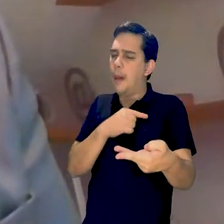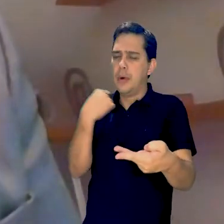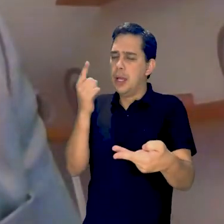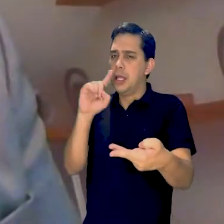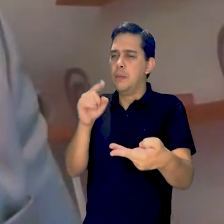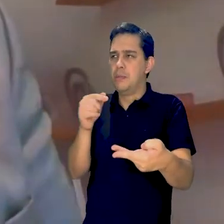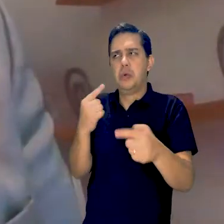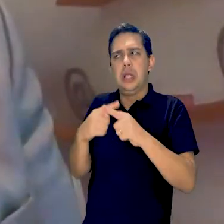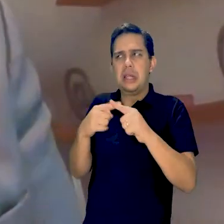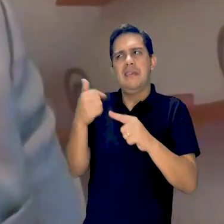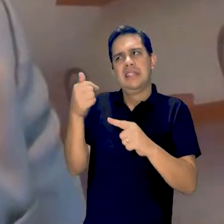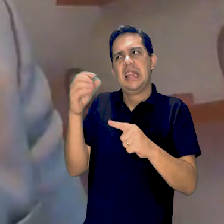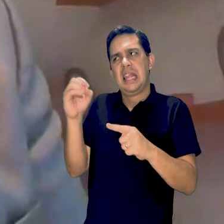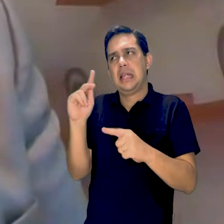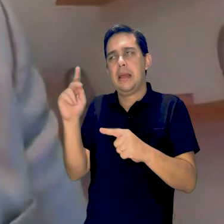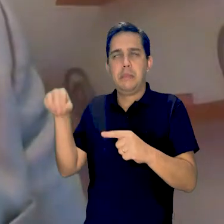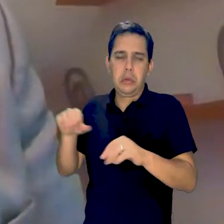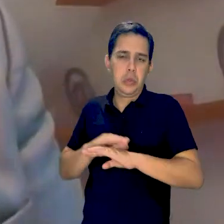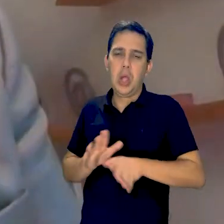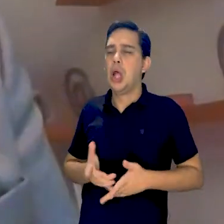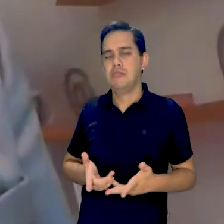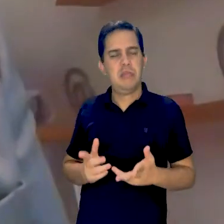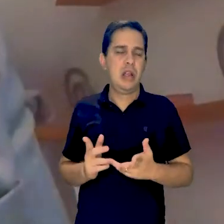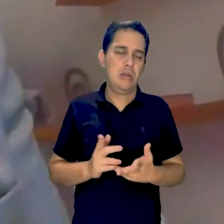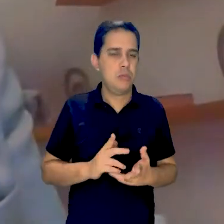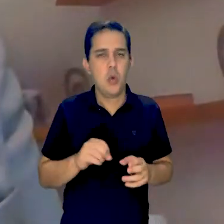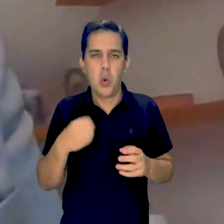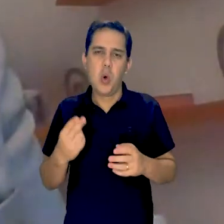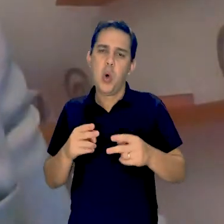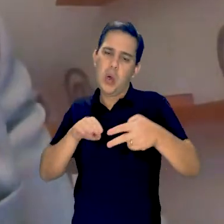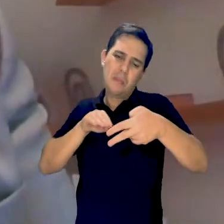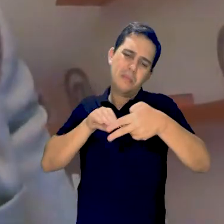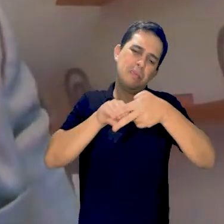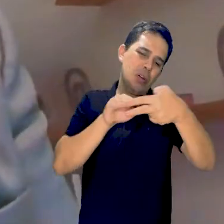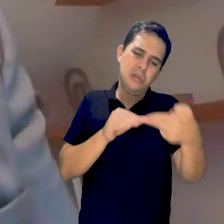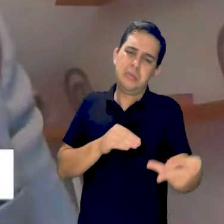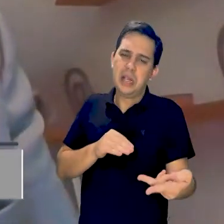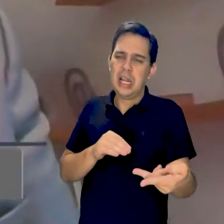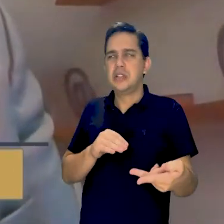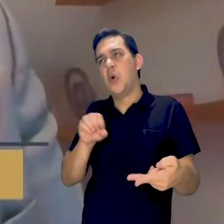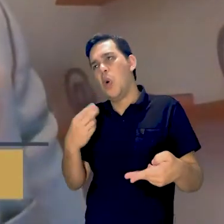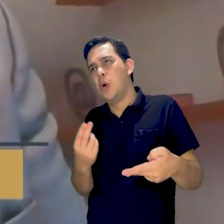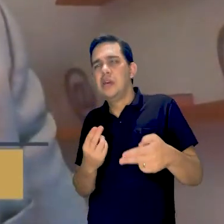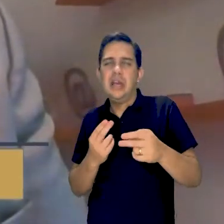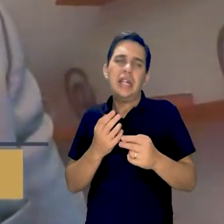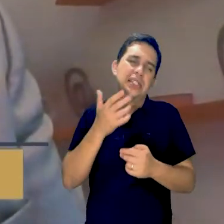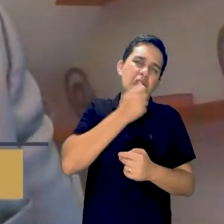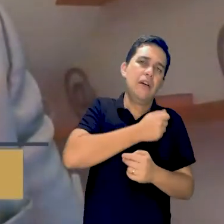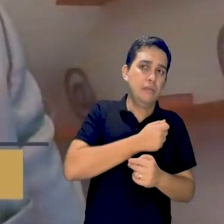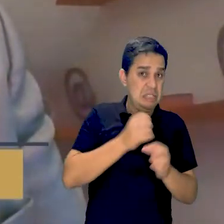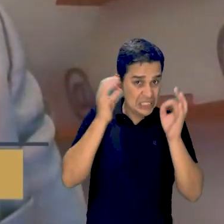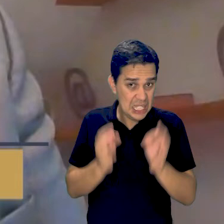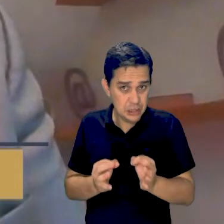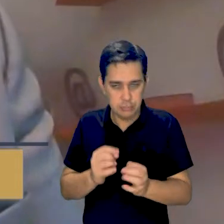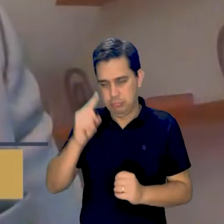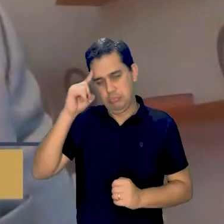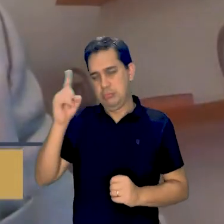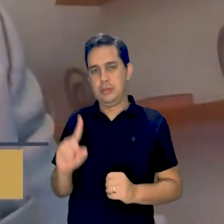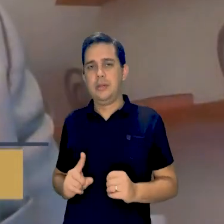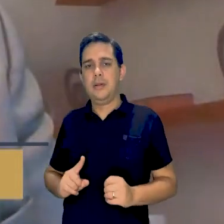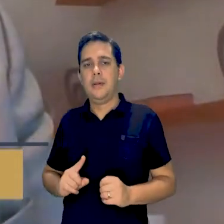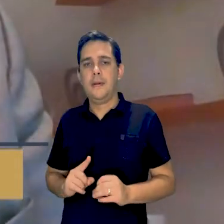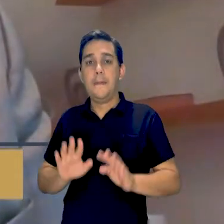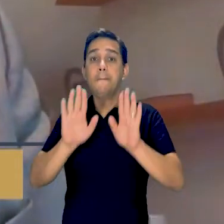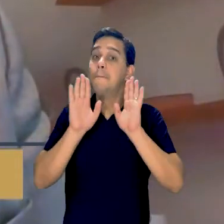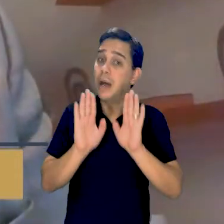estivesse a 70 por hora, o evento não ocorreria, ou, se ocorresse, não ocorreria da forma que ocorreu. Mas